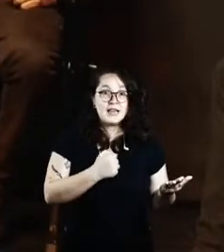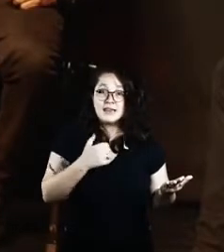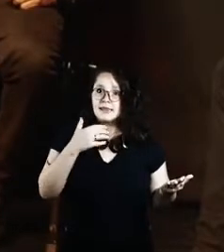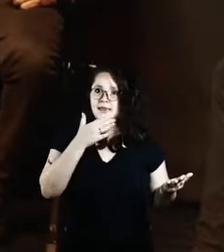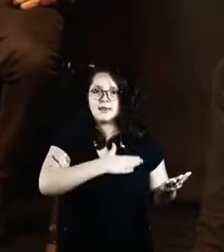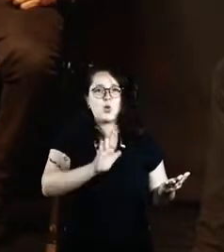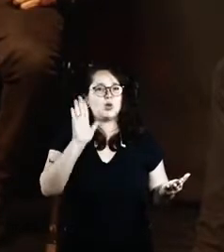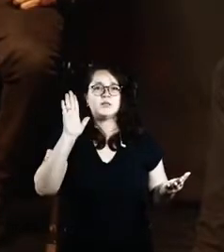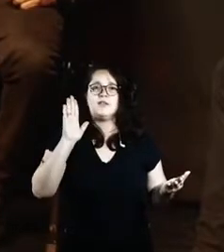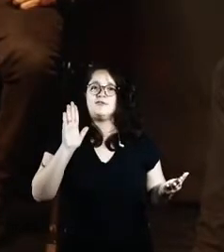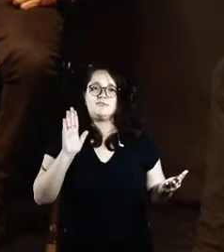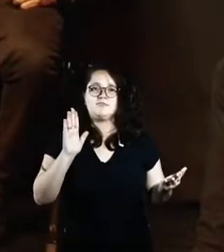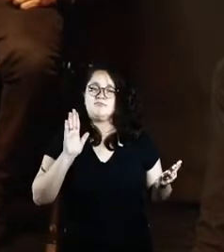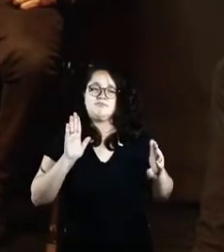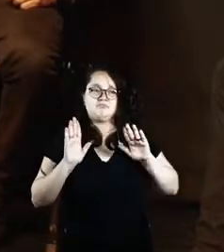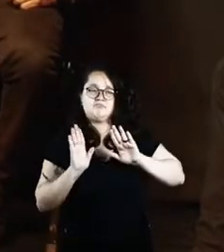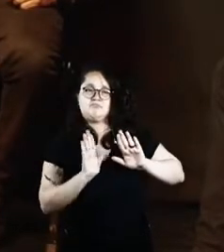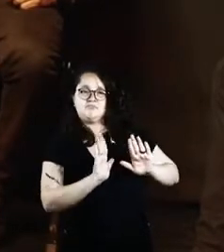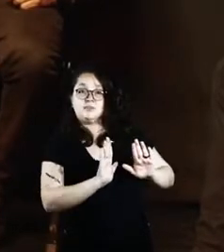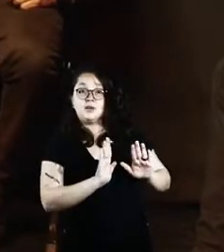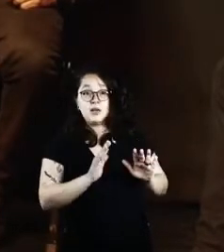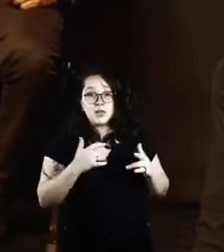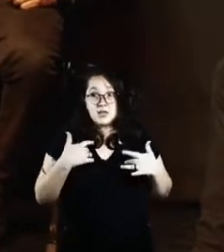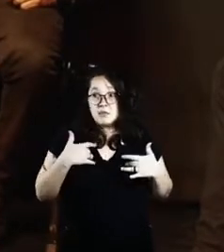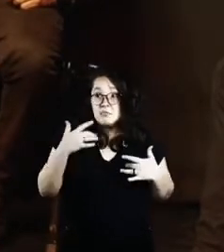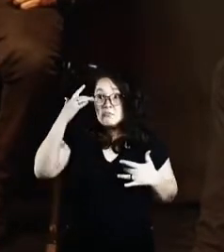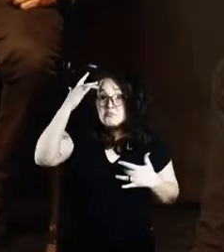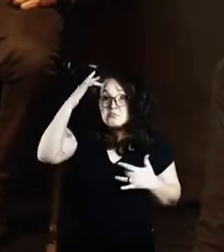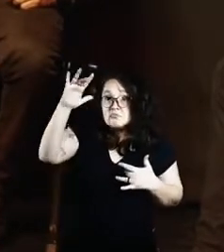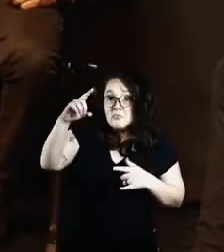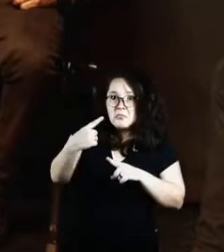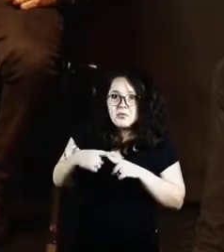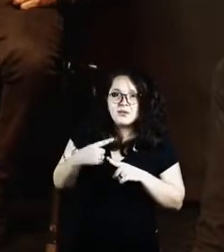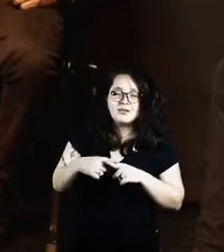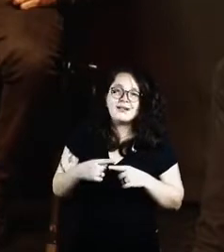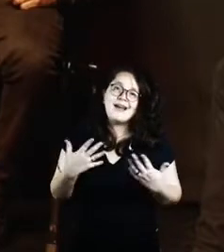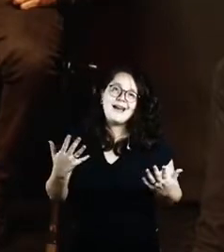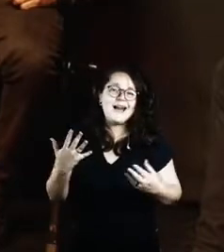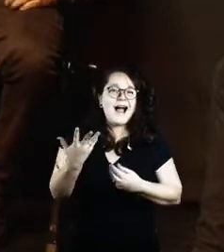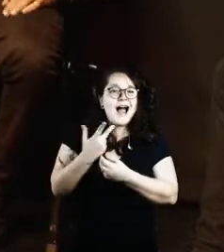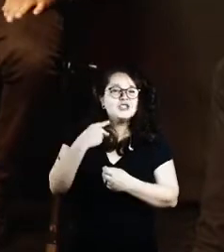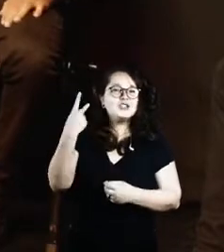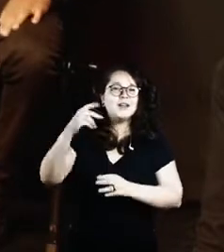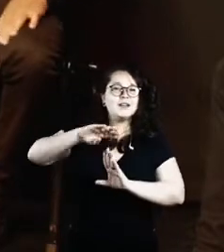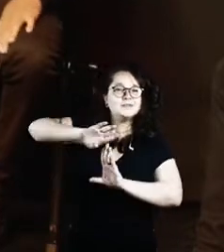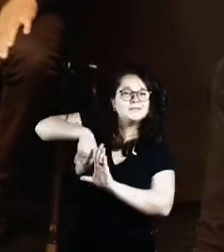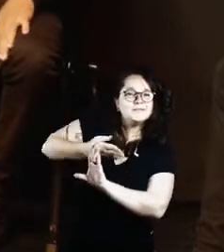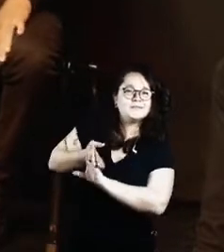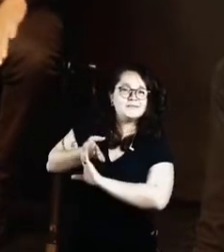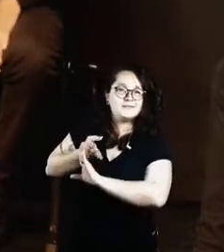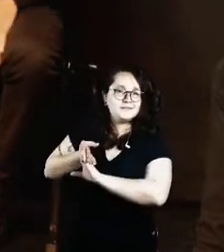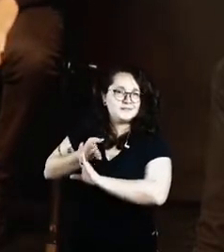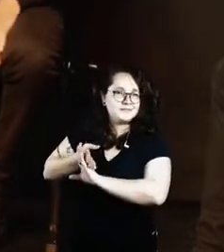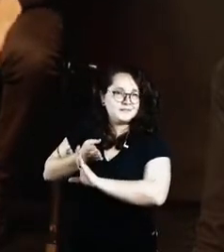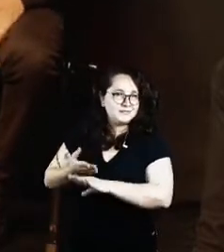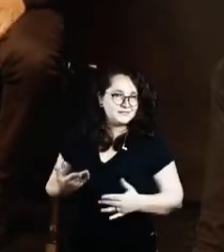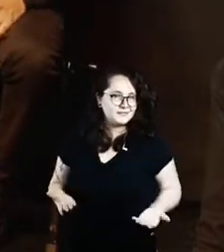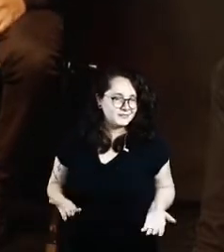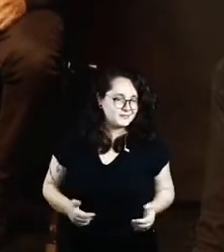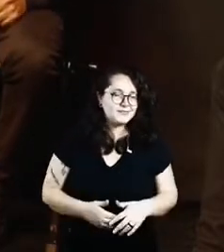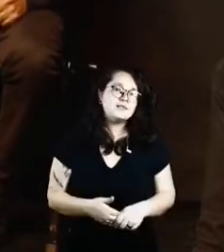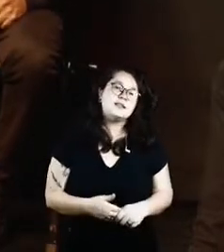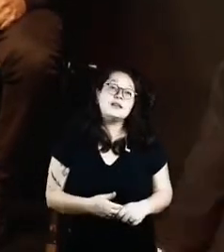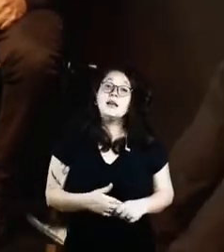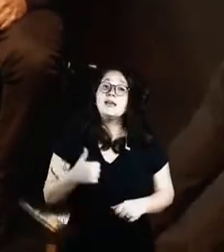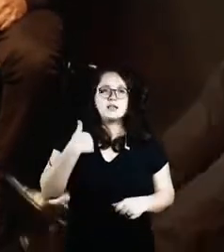gente. E a gente não sabia por quê também. Um artista tipo lado B, né, meu? Assim, não é? E a gente também muito pouco tocou a